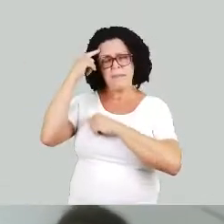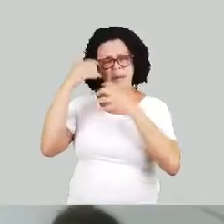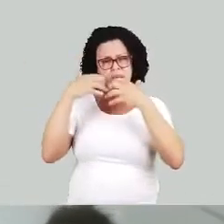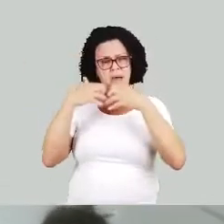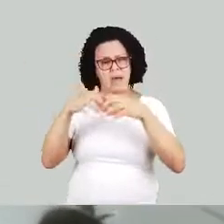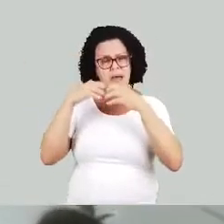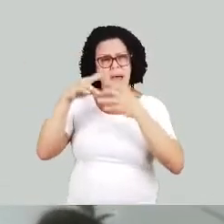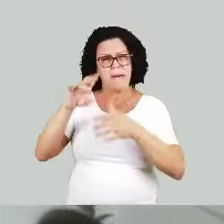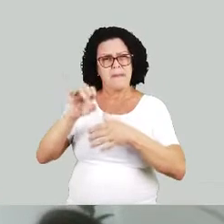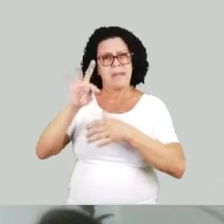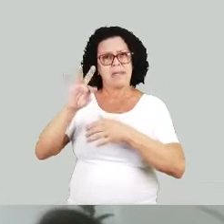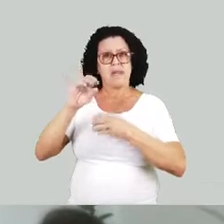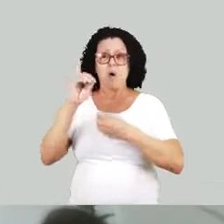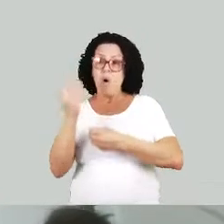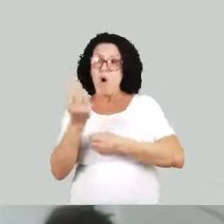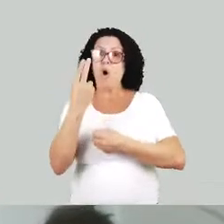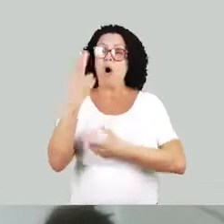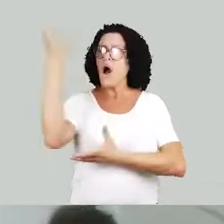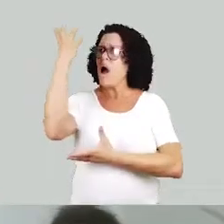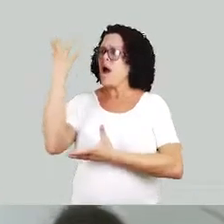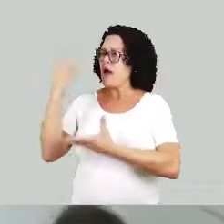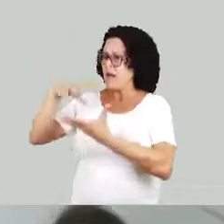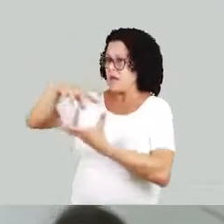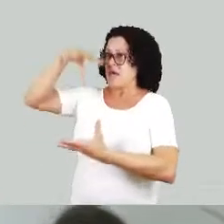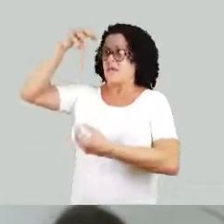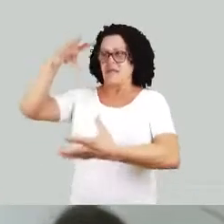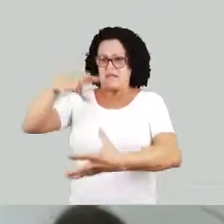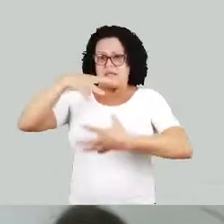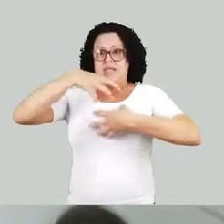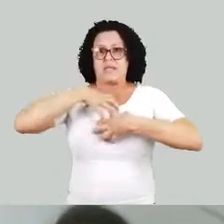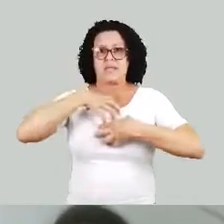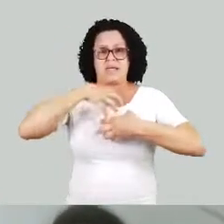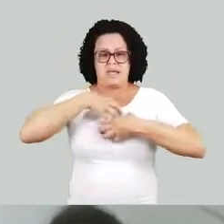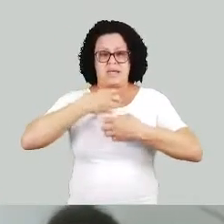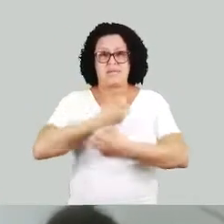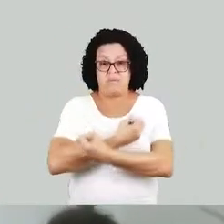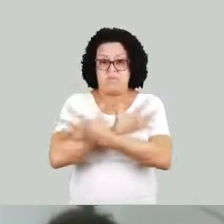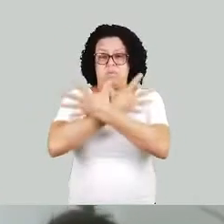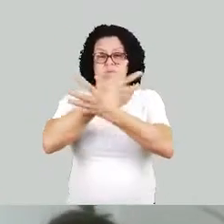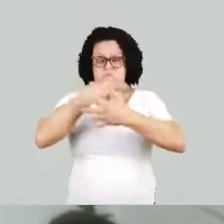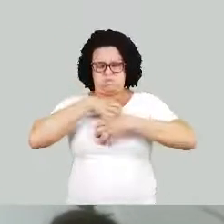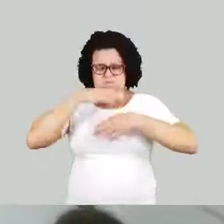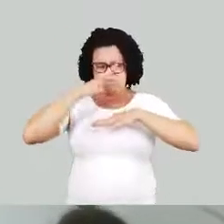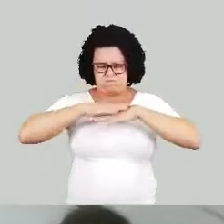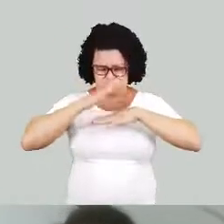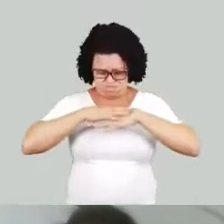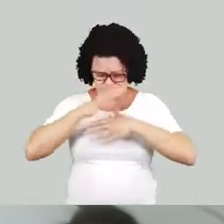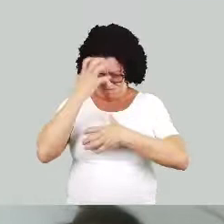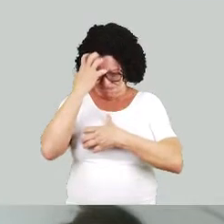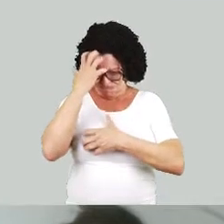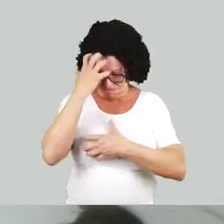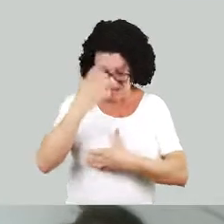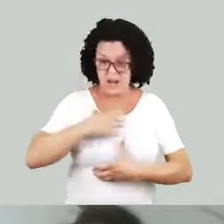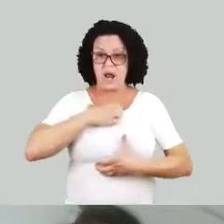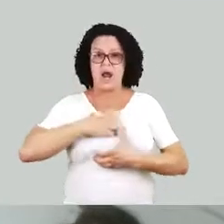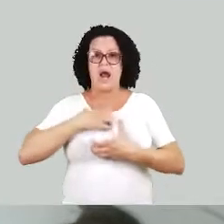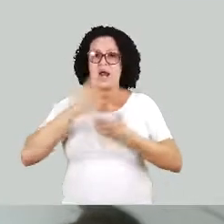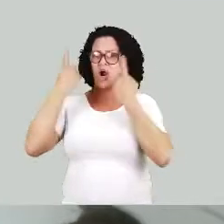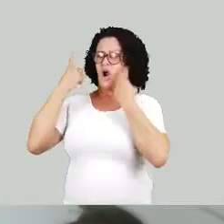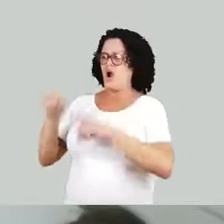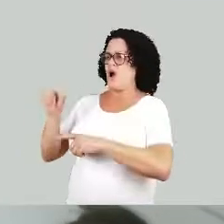mental ou espiritual de cessar o sentimento de ressentimento ou raiva